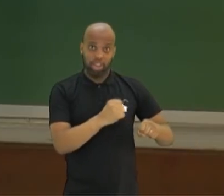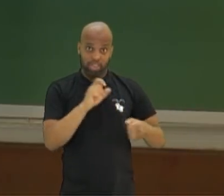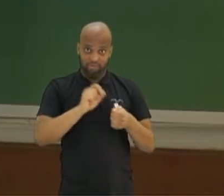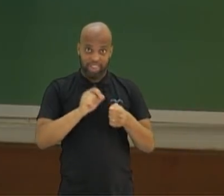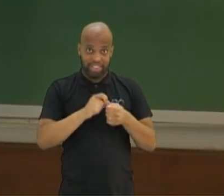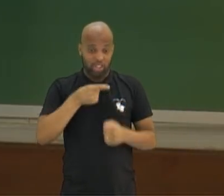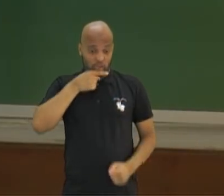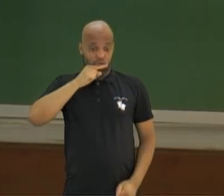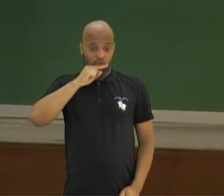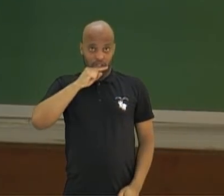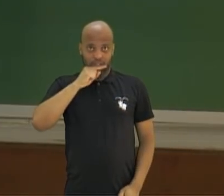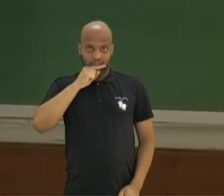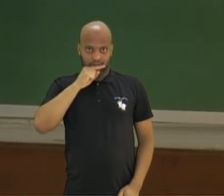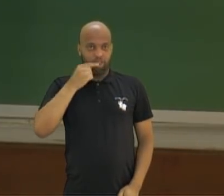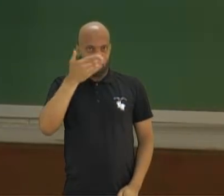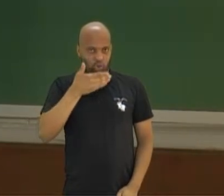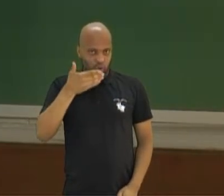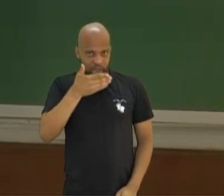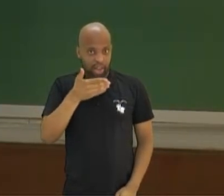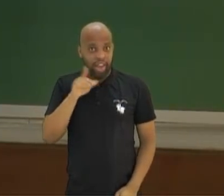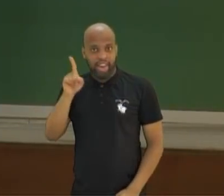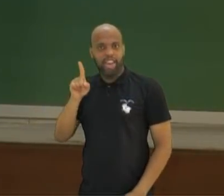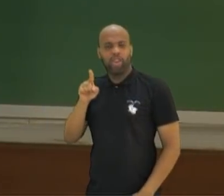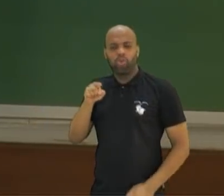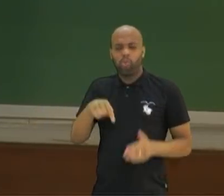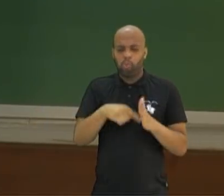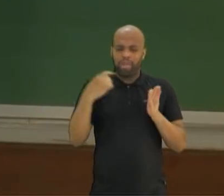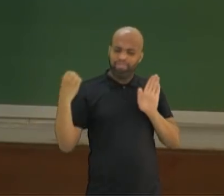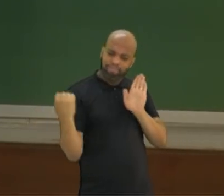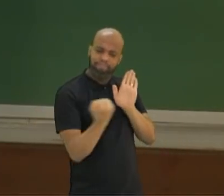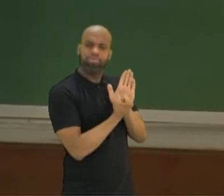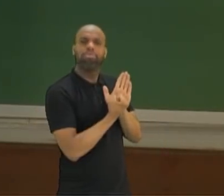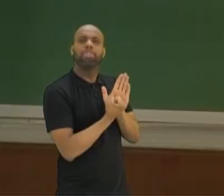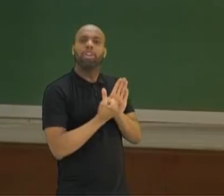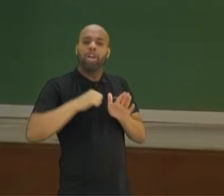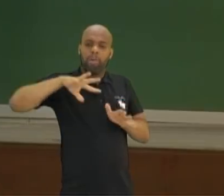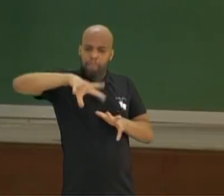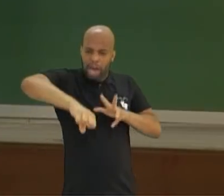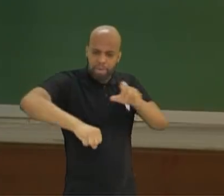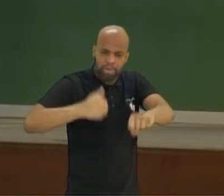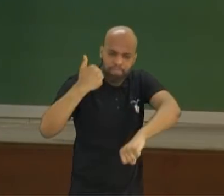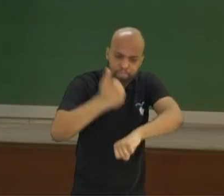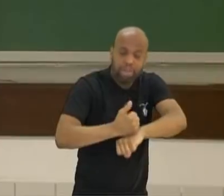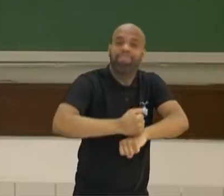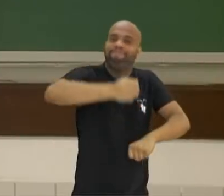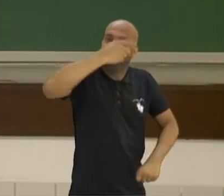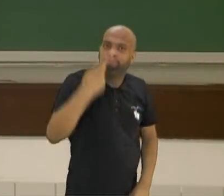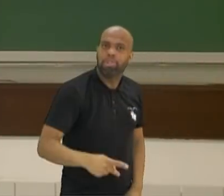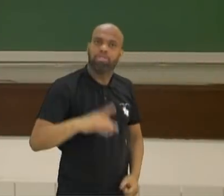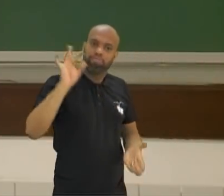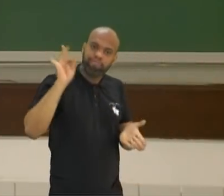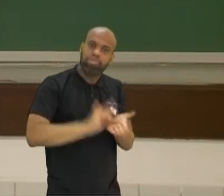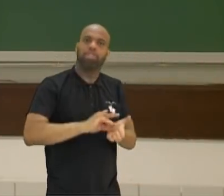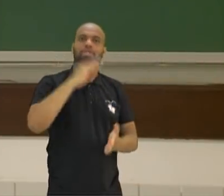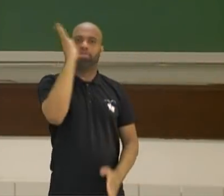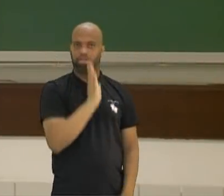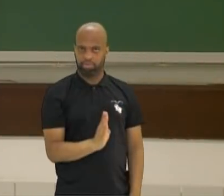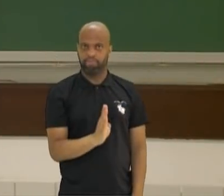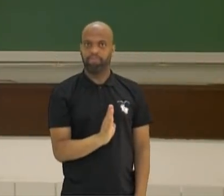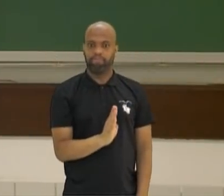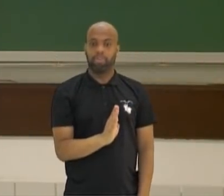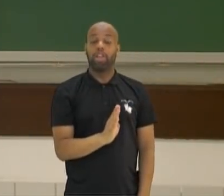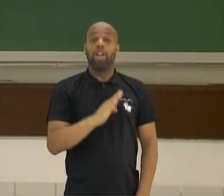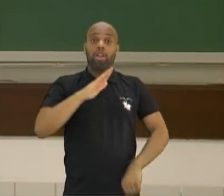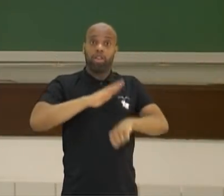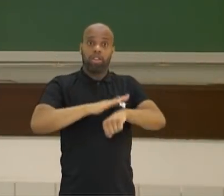aqui marca, então, o início da colonização de fato do Brasil, a colonização real do Brasil, que vai ser quando os